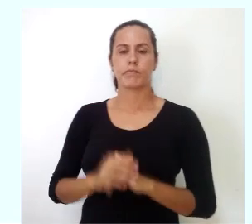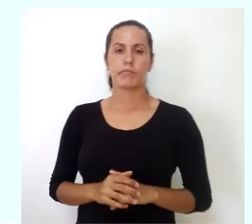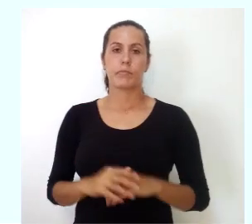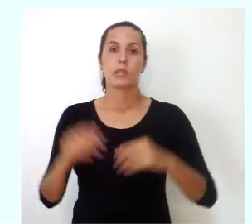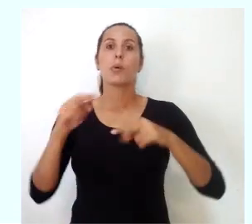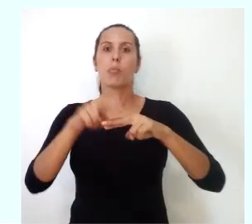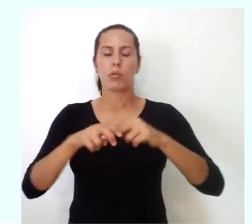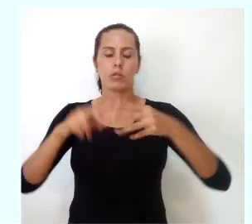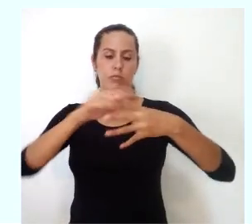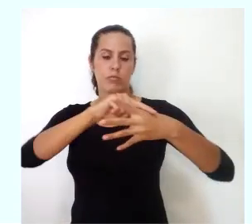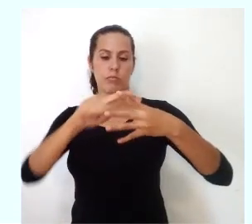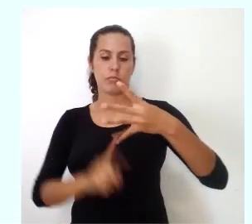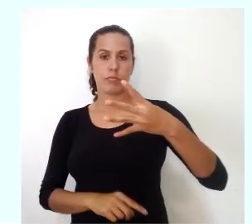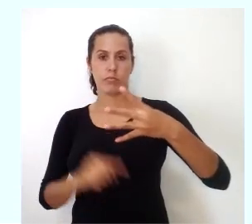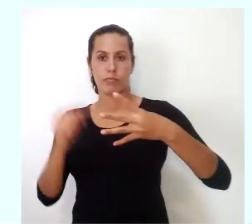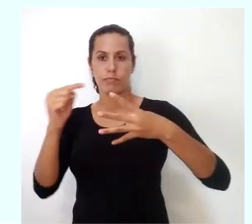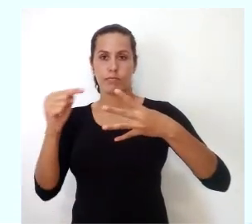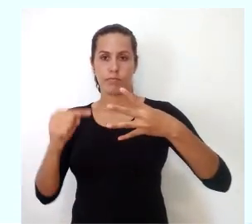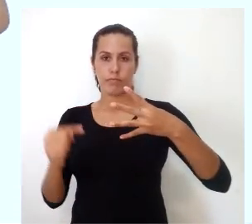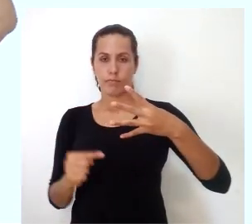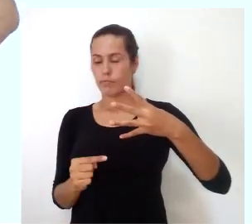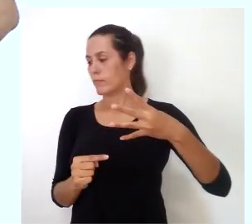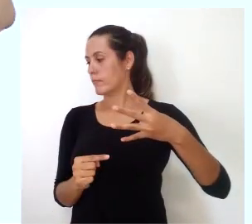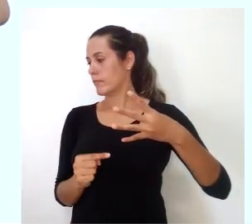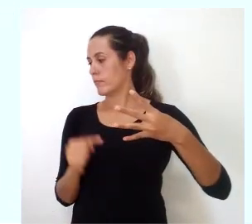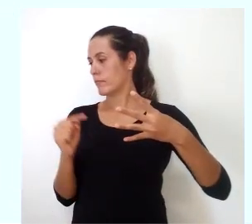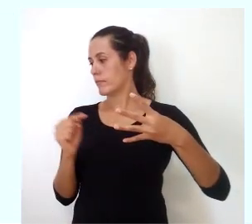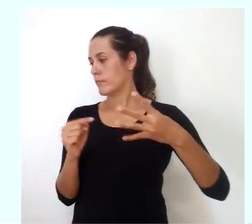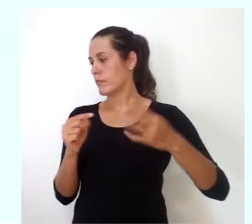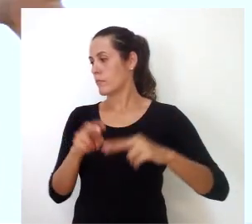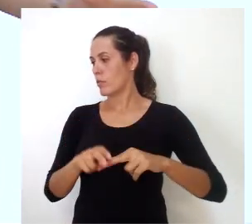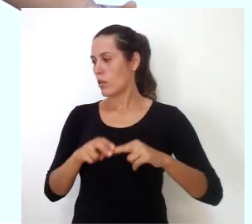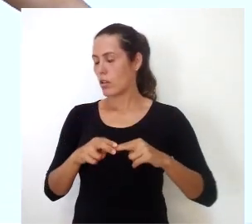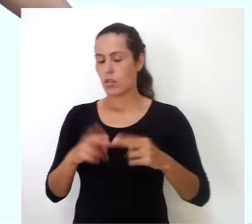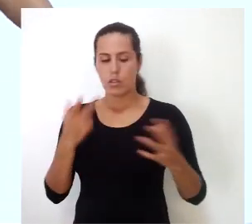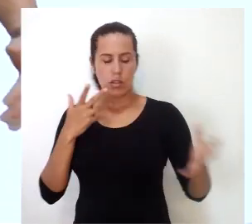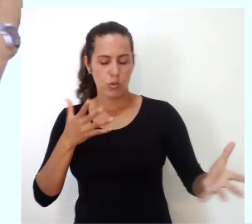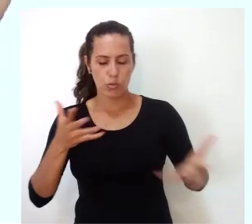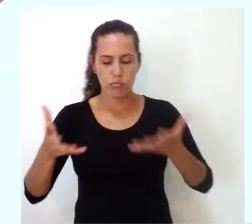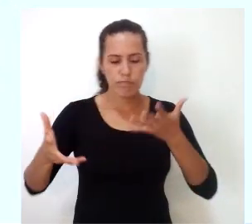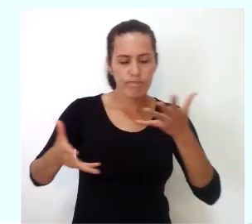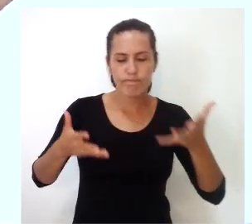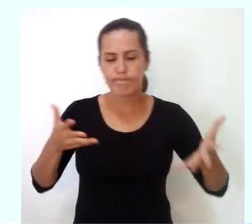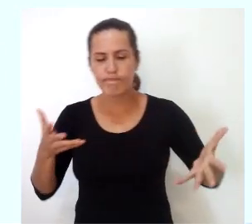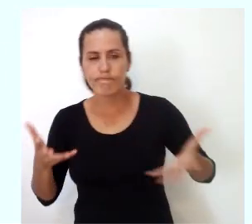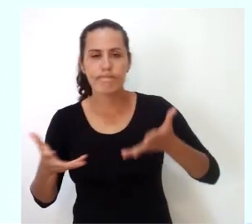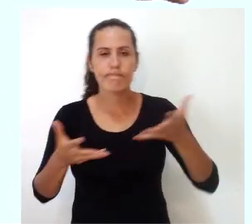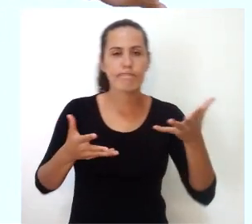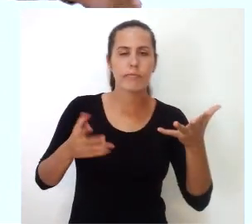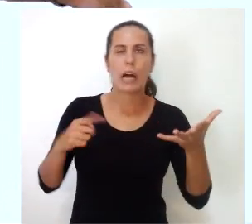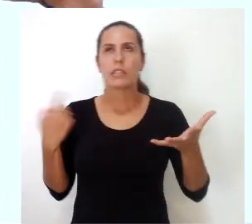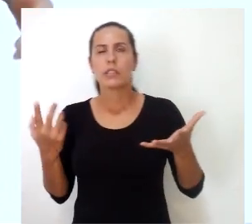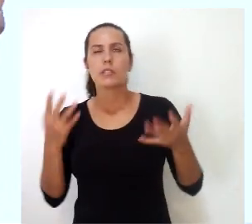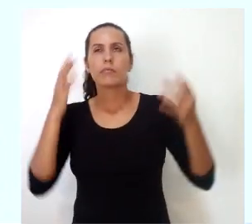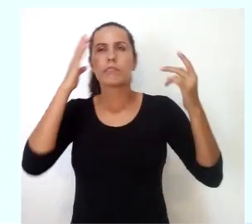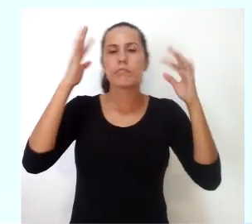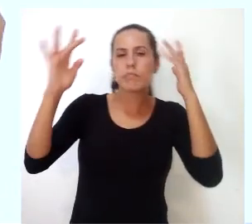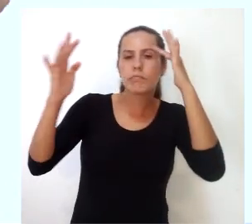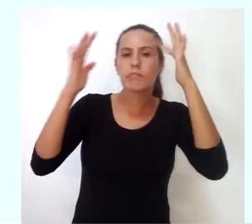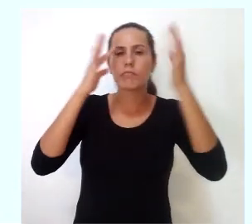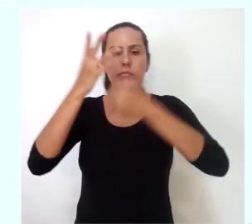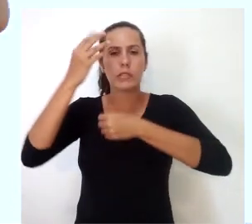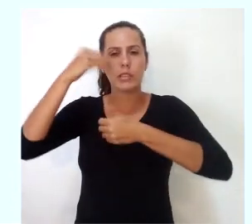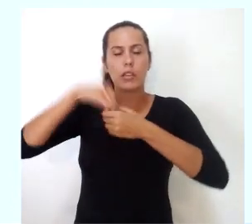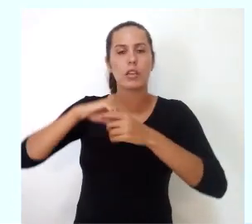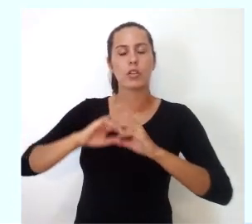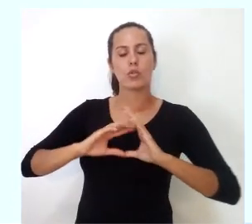sociedade, respeito. Após conduzir vocês neste pensamento, nessa